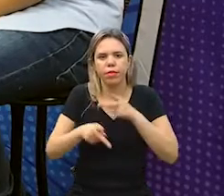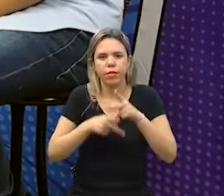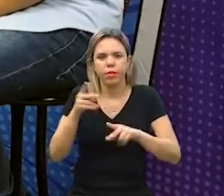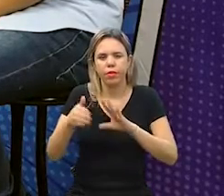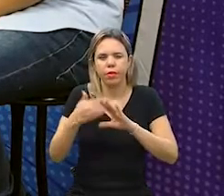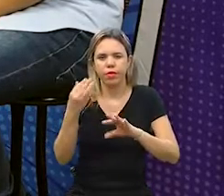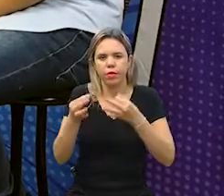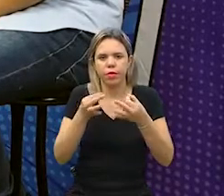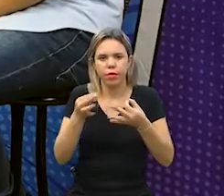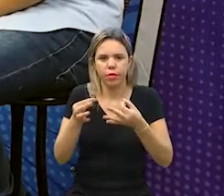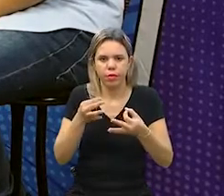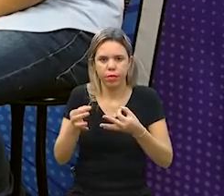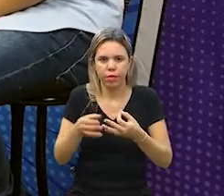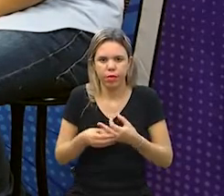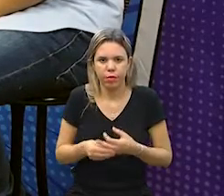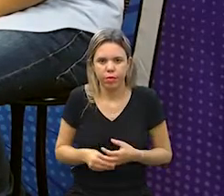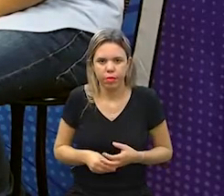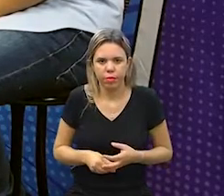receber feedback de